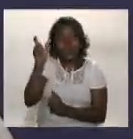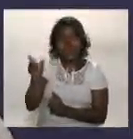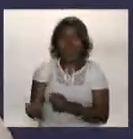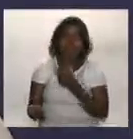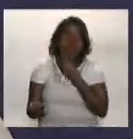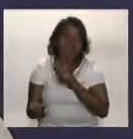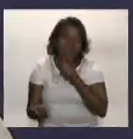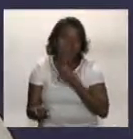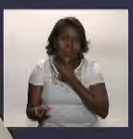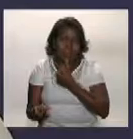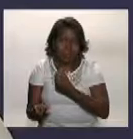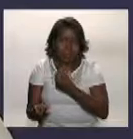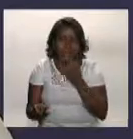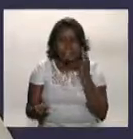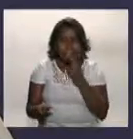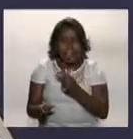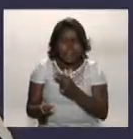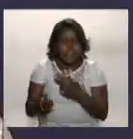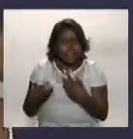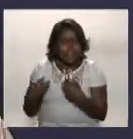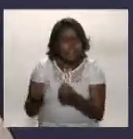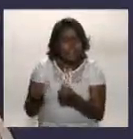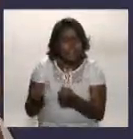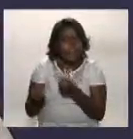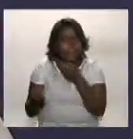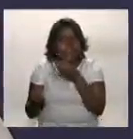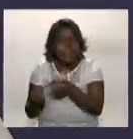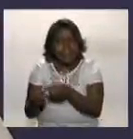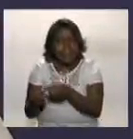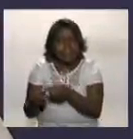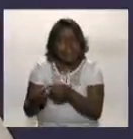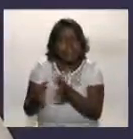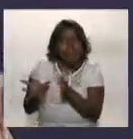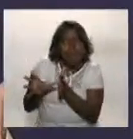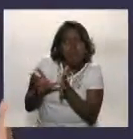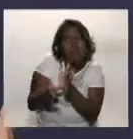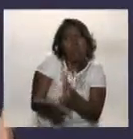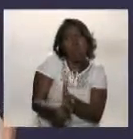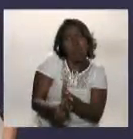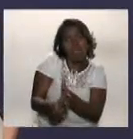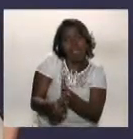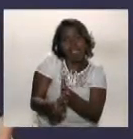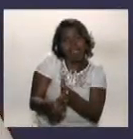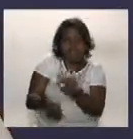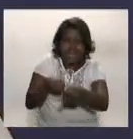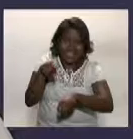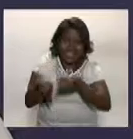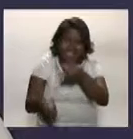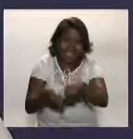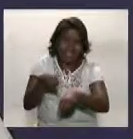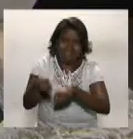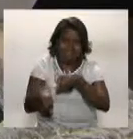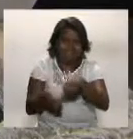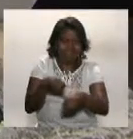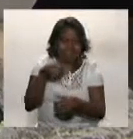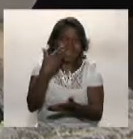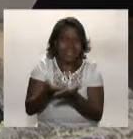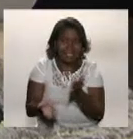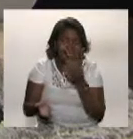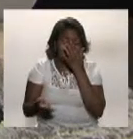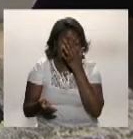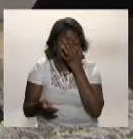de Ciclistas, e eu falo isso porque eu acho muito importante esse exemplo, que é a participação do cidadão na